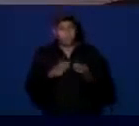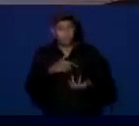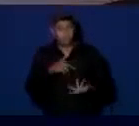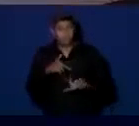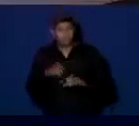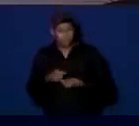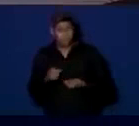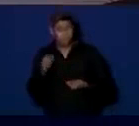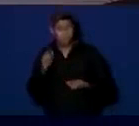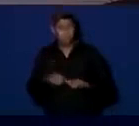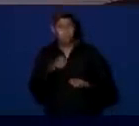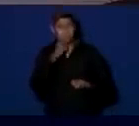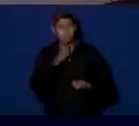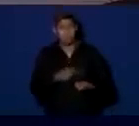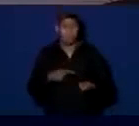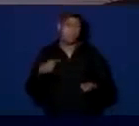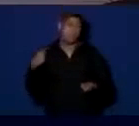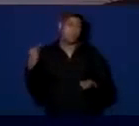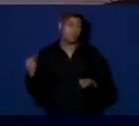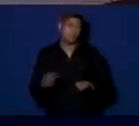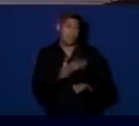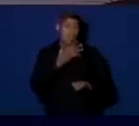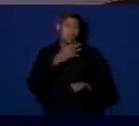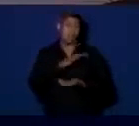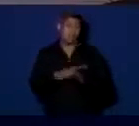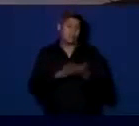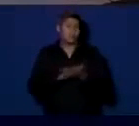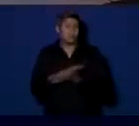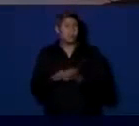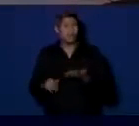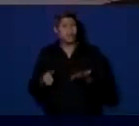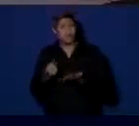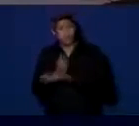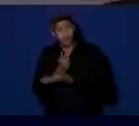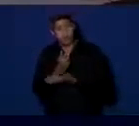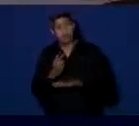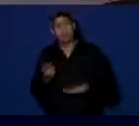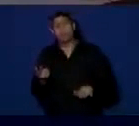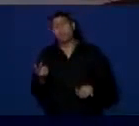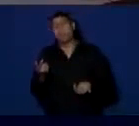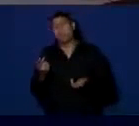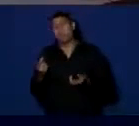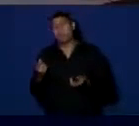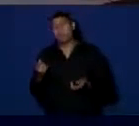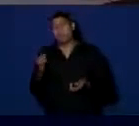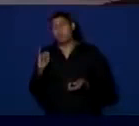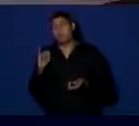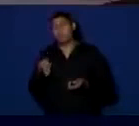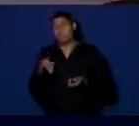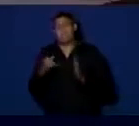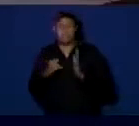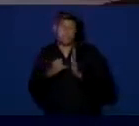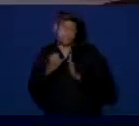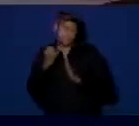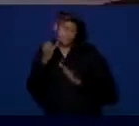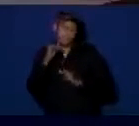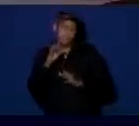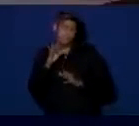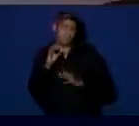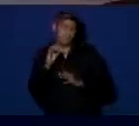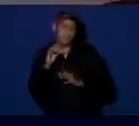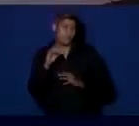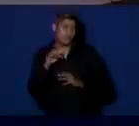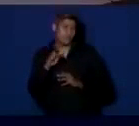né, essa piada não é nova, é comprar a inflação no Focus e vender a inflação do mercado. Né? Se você comprar a inflação do